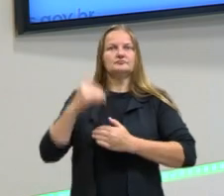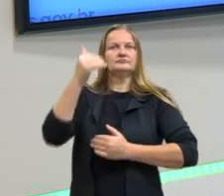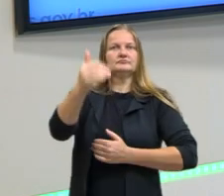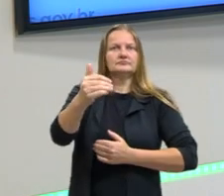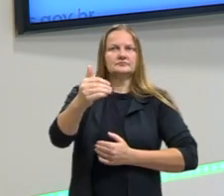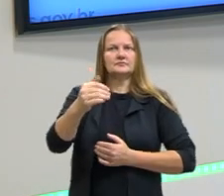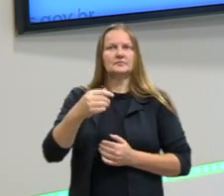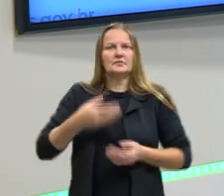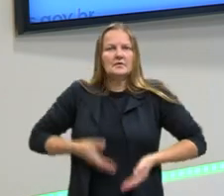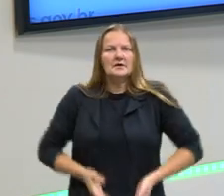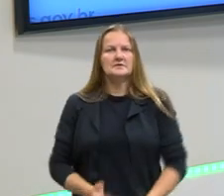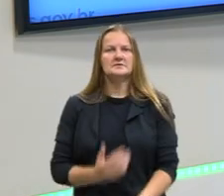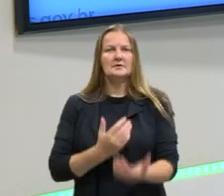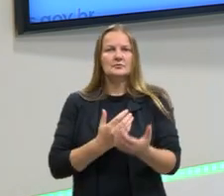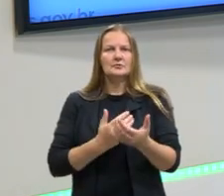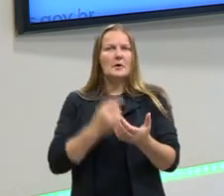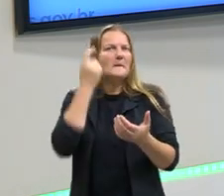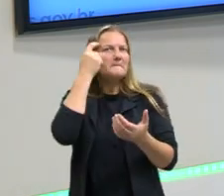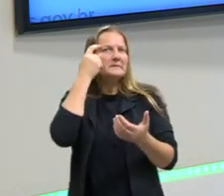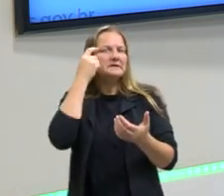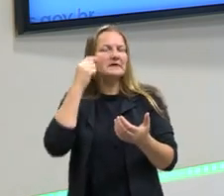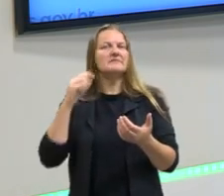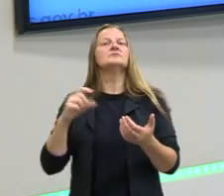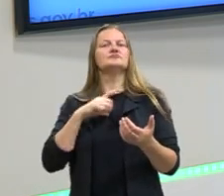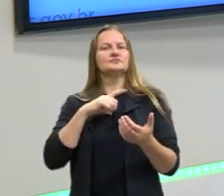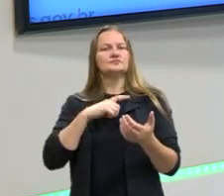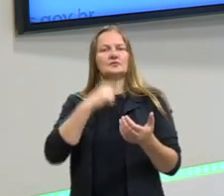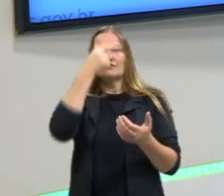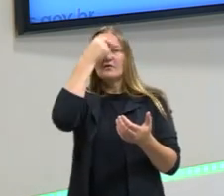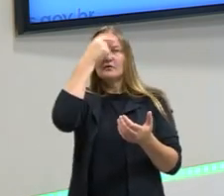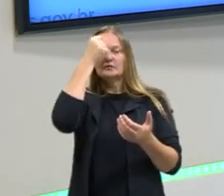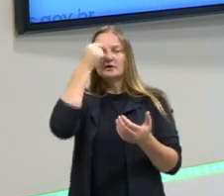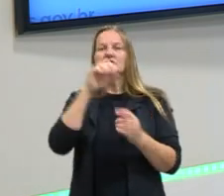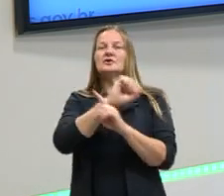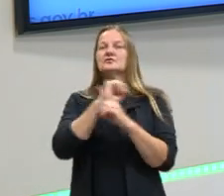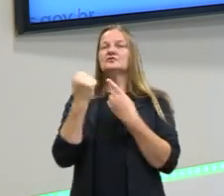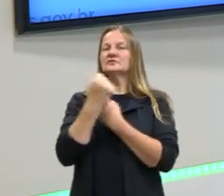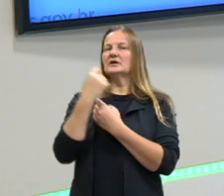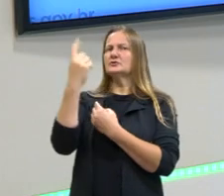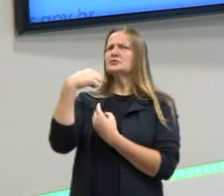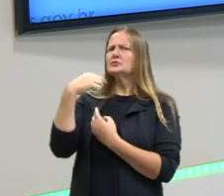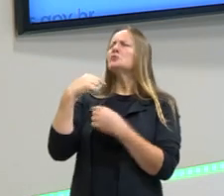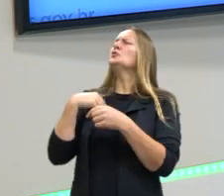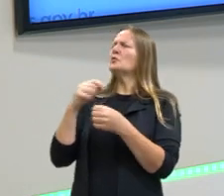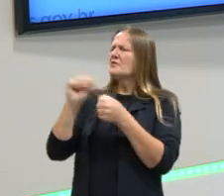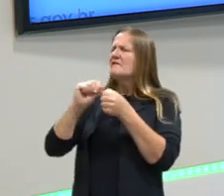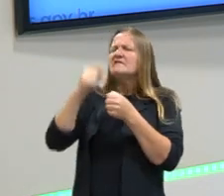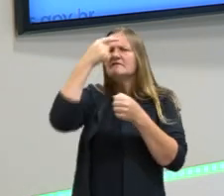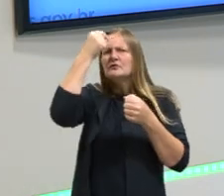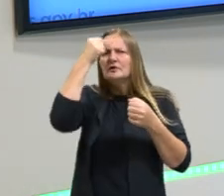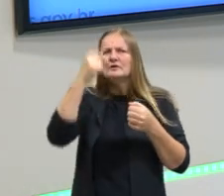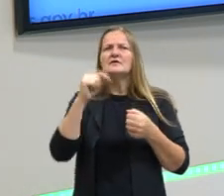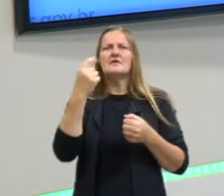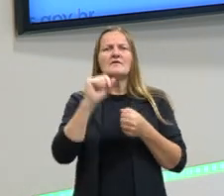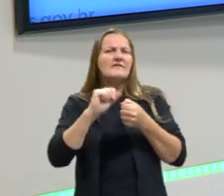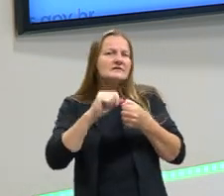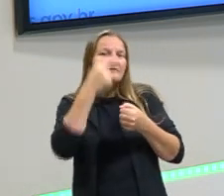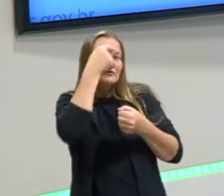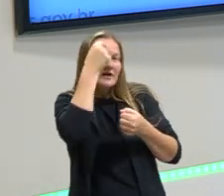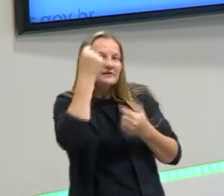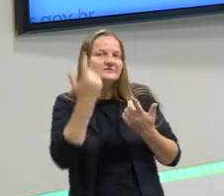algo que quando nós nascemos já estava ensino superior EA sociedade nos cobra um ensino superior